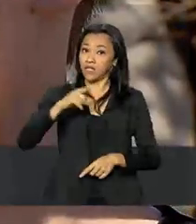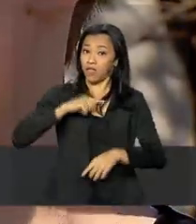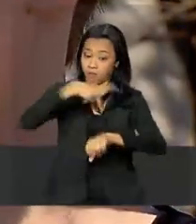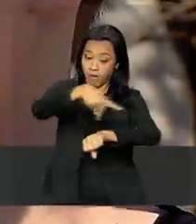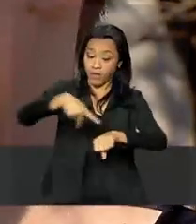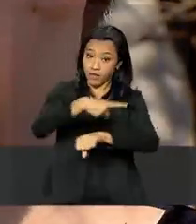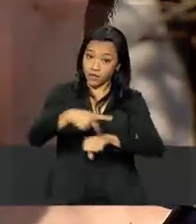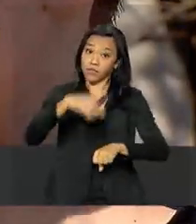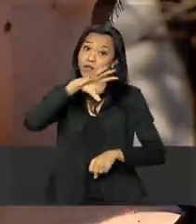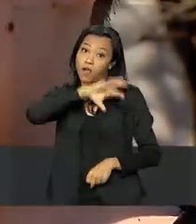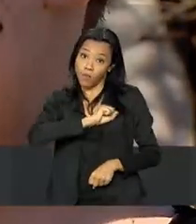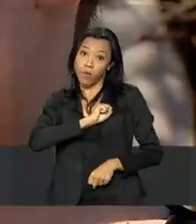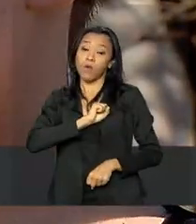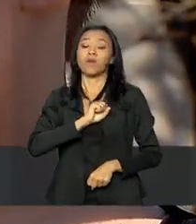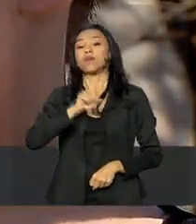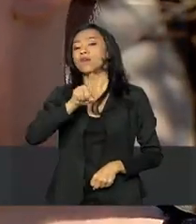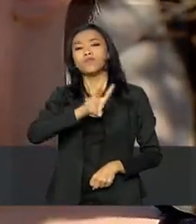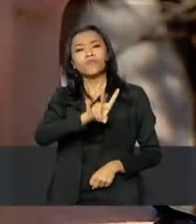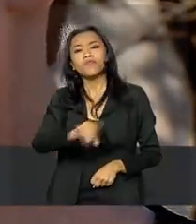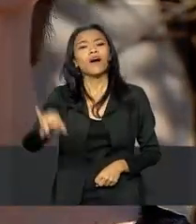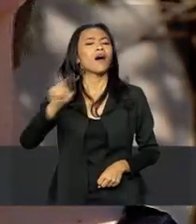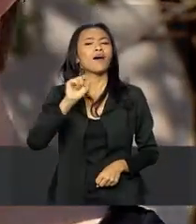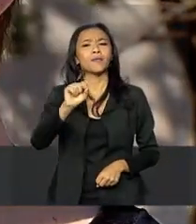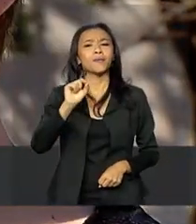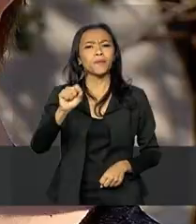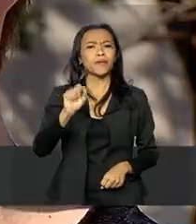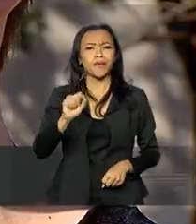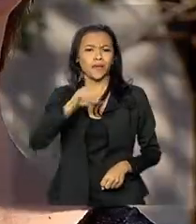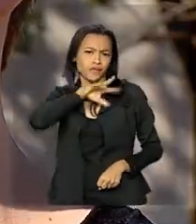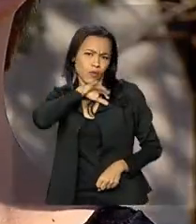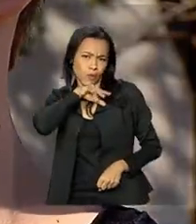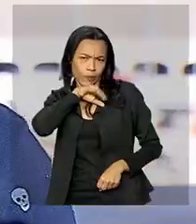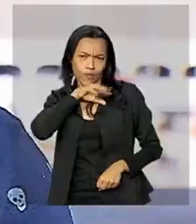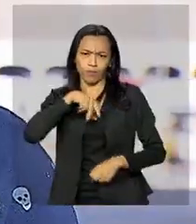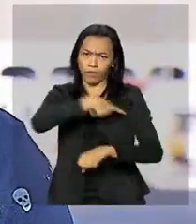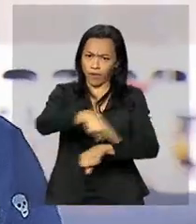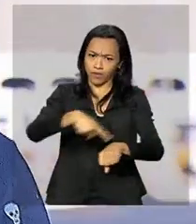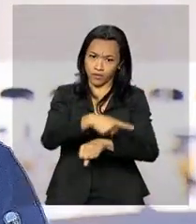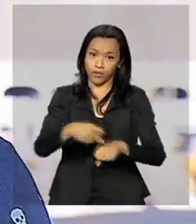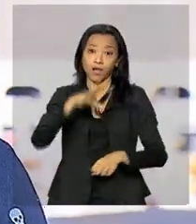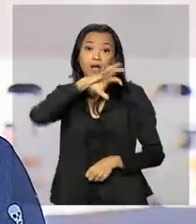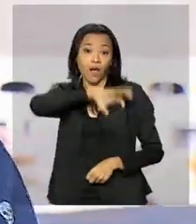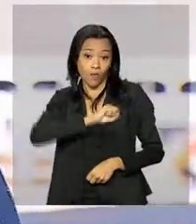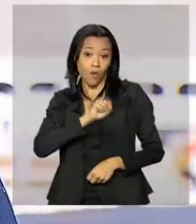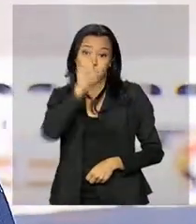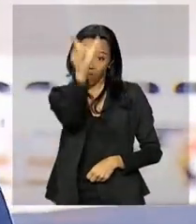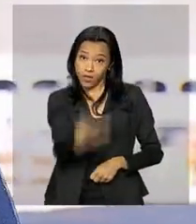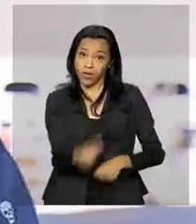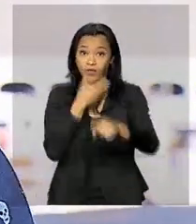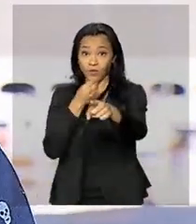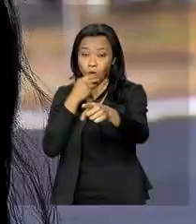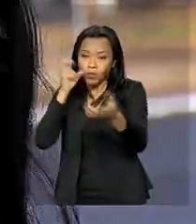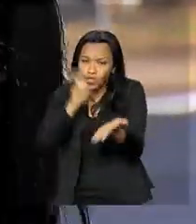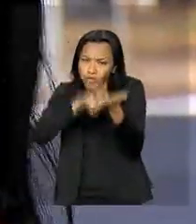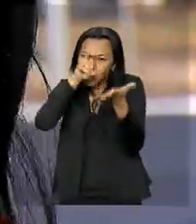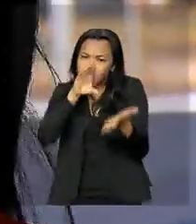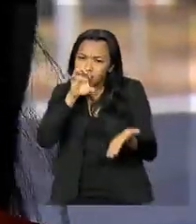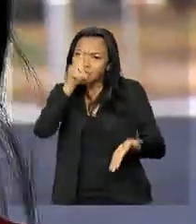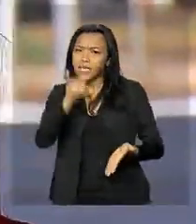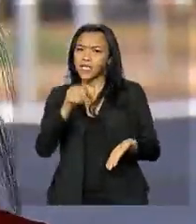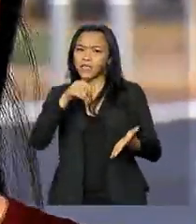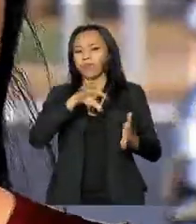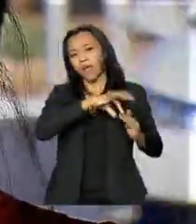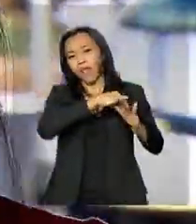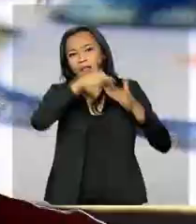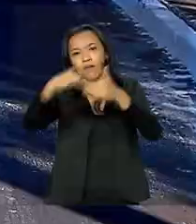pelo país, gente, e assim não vai fazer nenhum ato ruim pro nosso país. Amor que fez o Gustavo acordar bem cedo para trazer